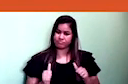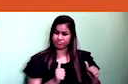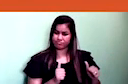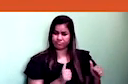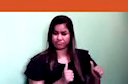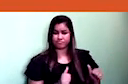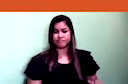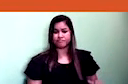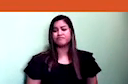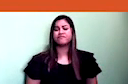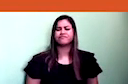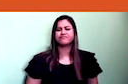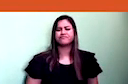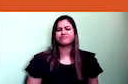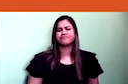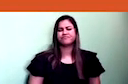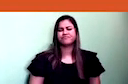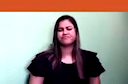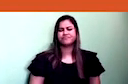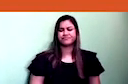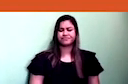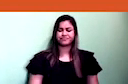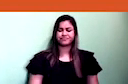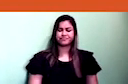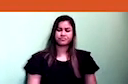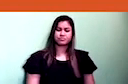ponto importante, né,